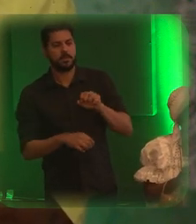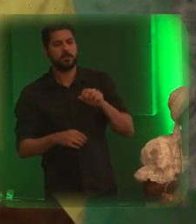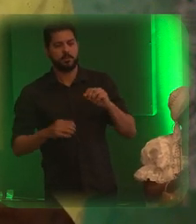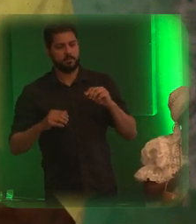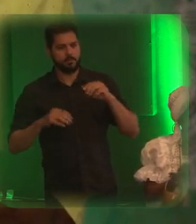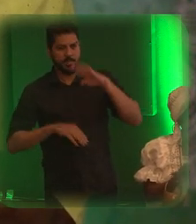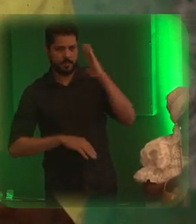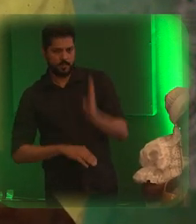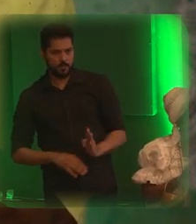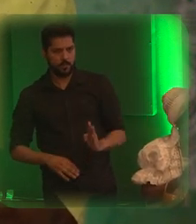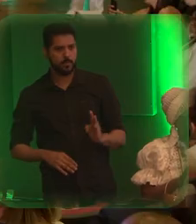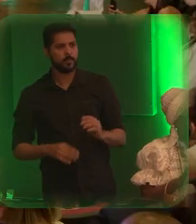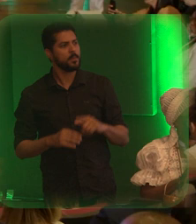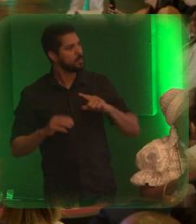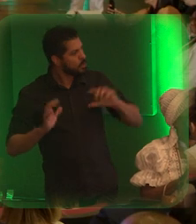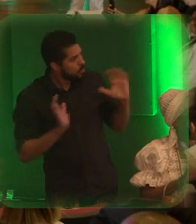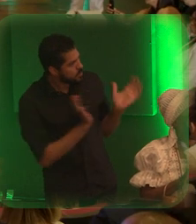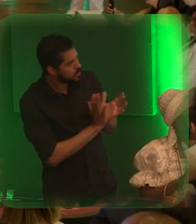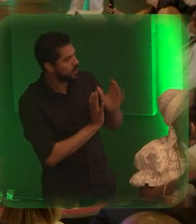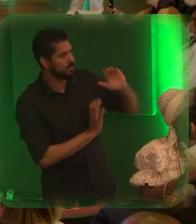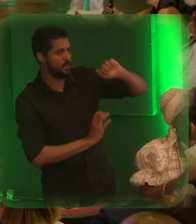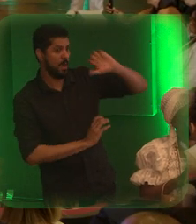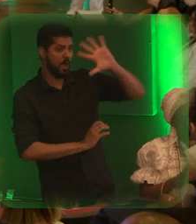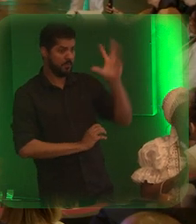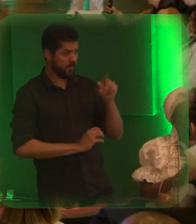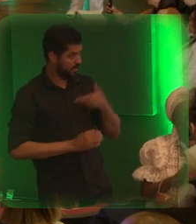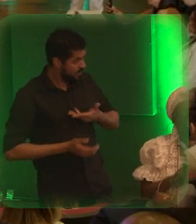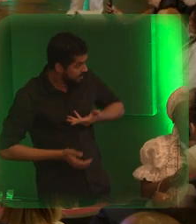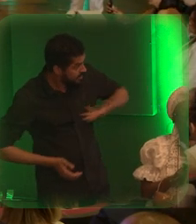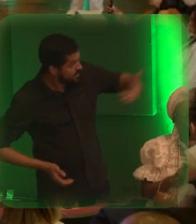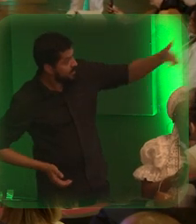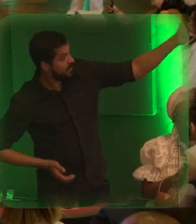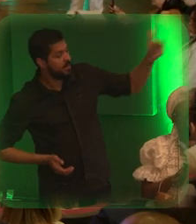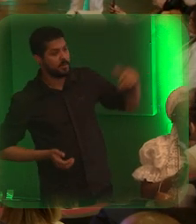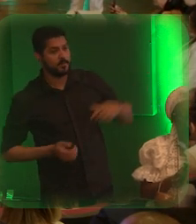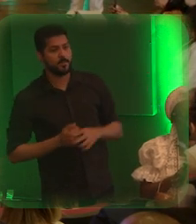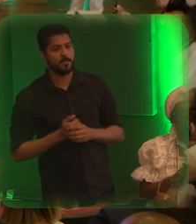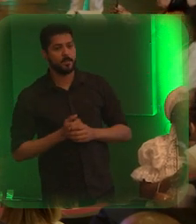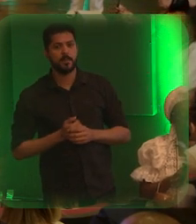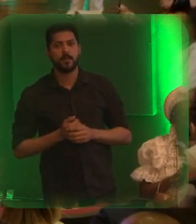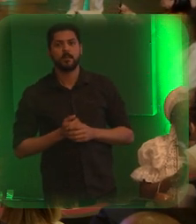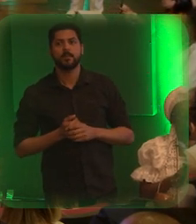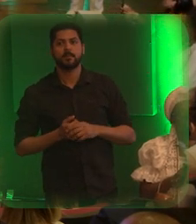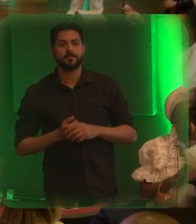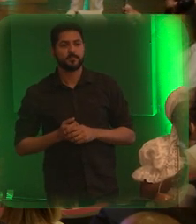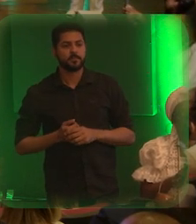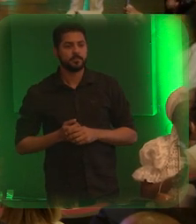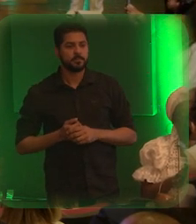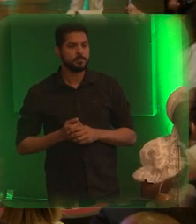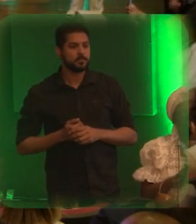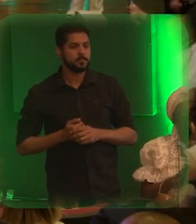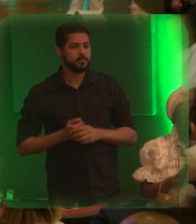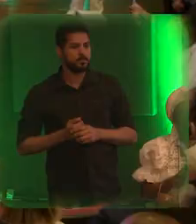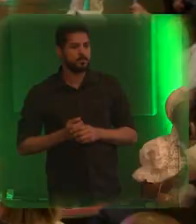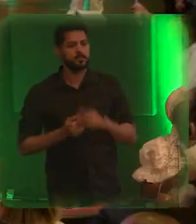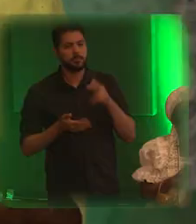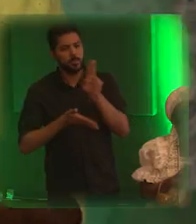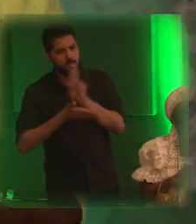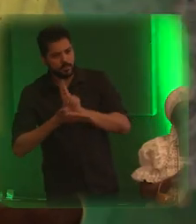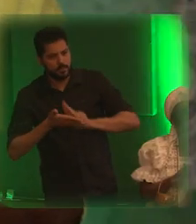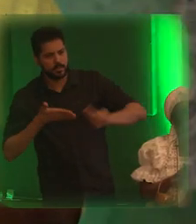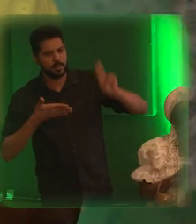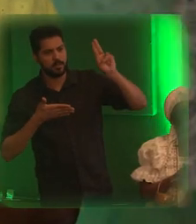África que está aqui, do mesmo jeito que nós tivemos a cota para as pessoas na